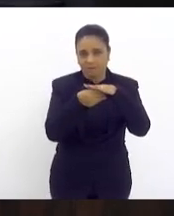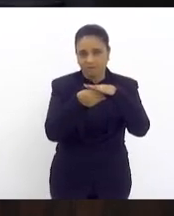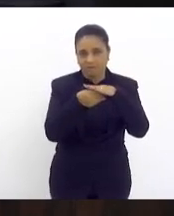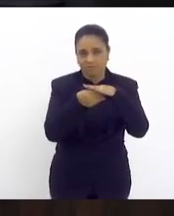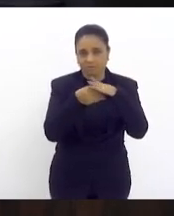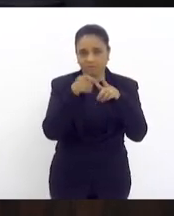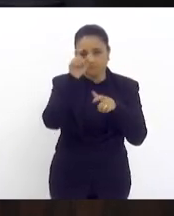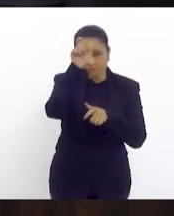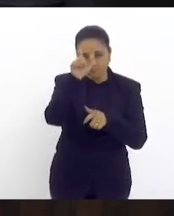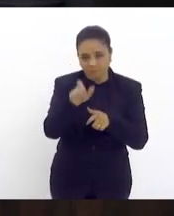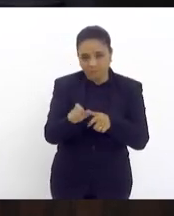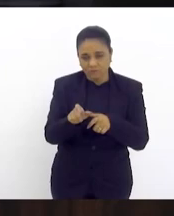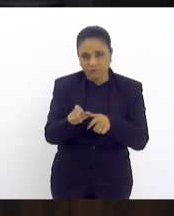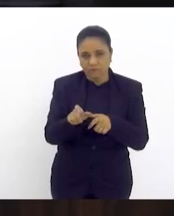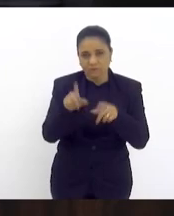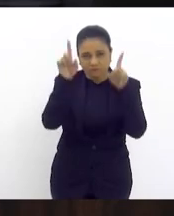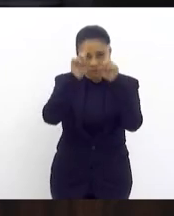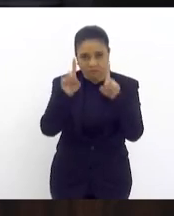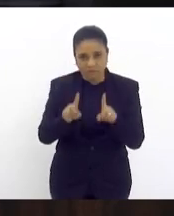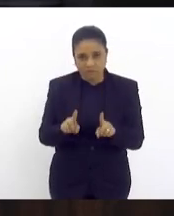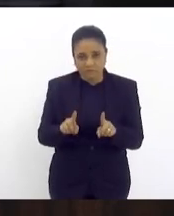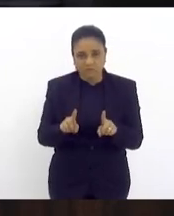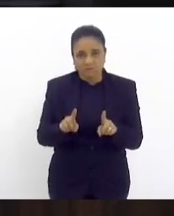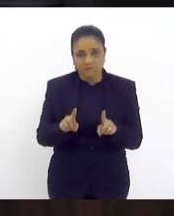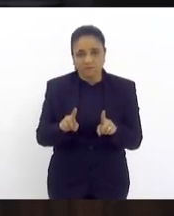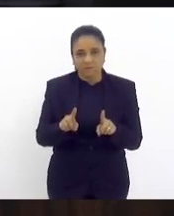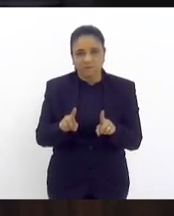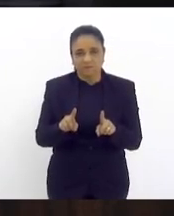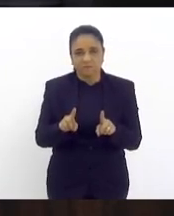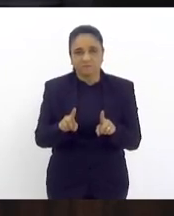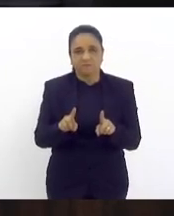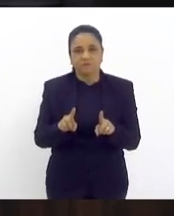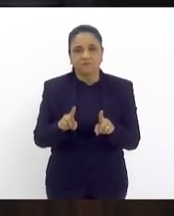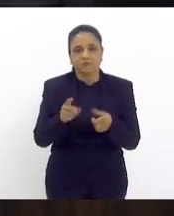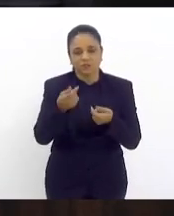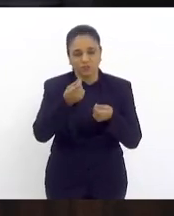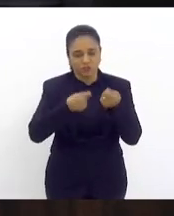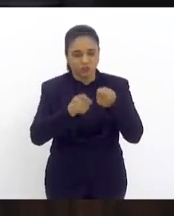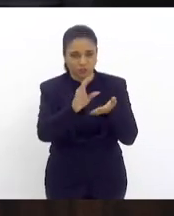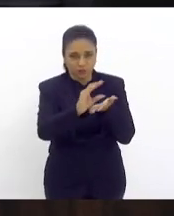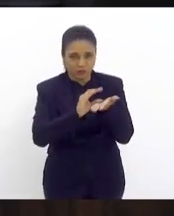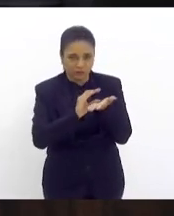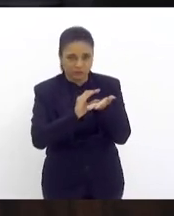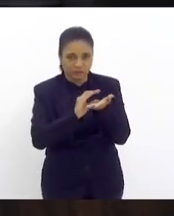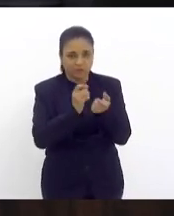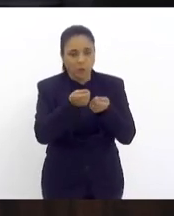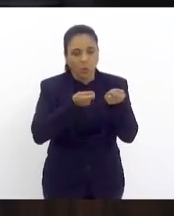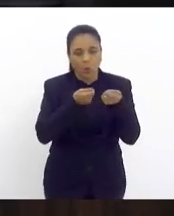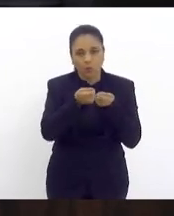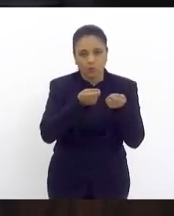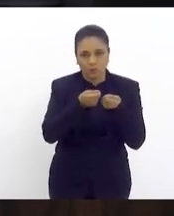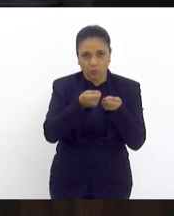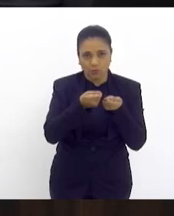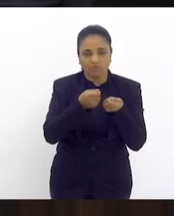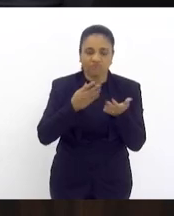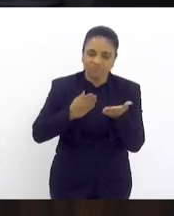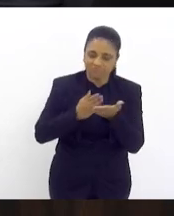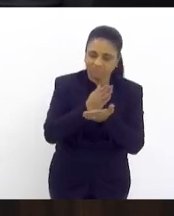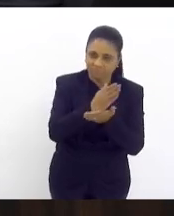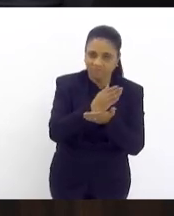pessoa com deficiência e de orçamento Finanças e financiamento e controle favorável